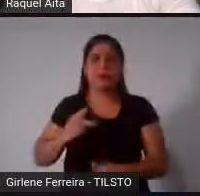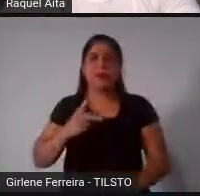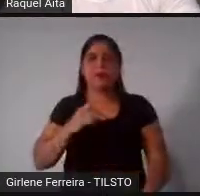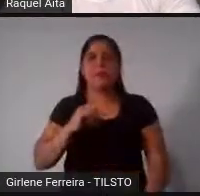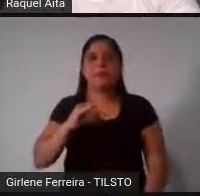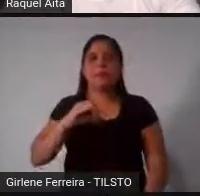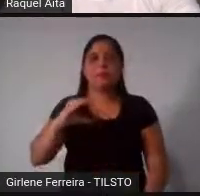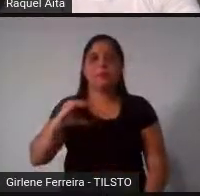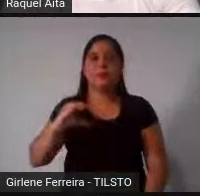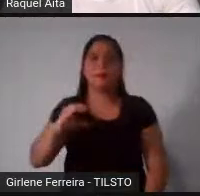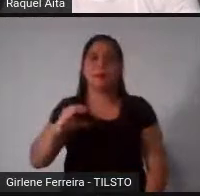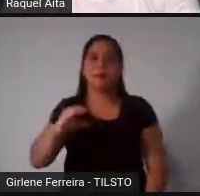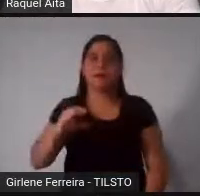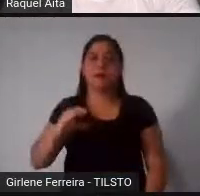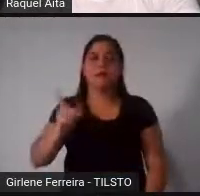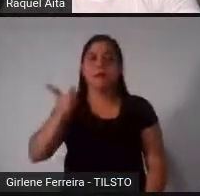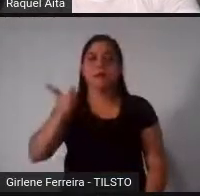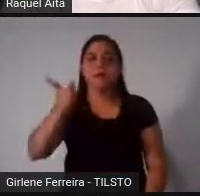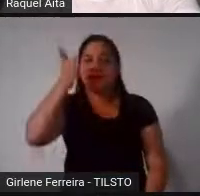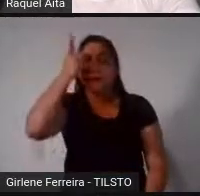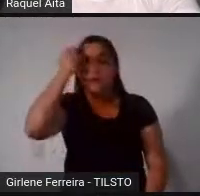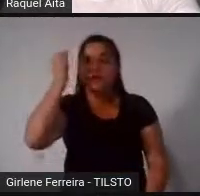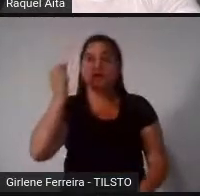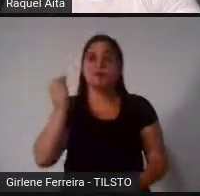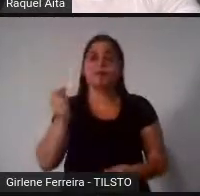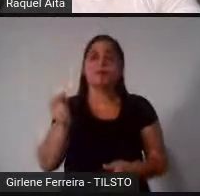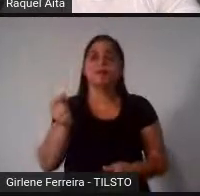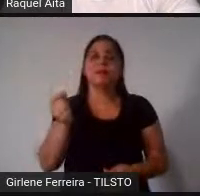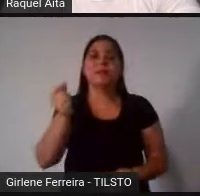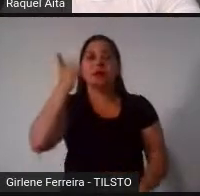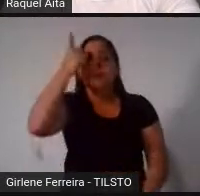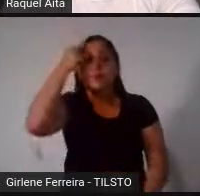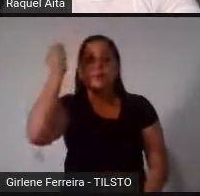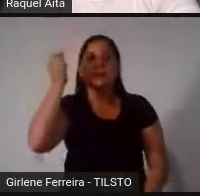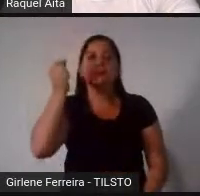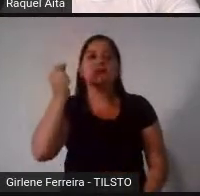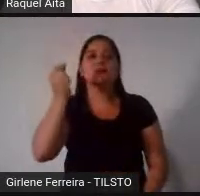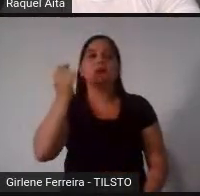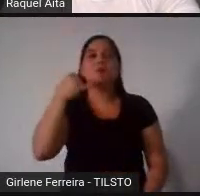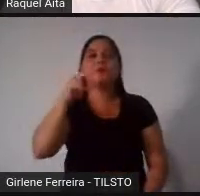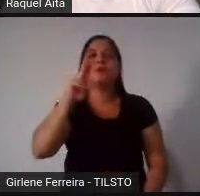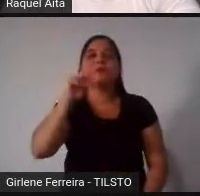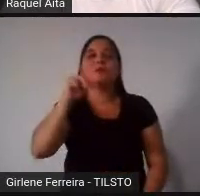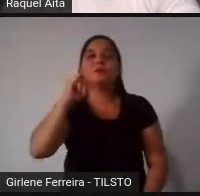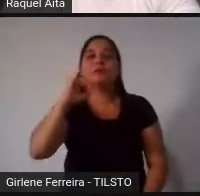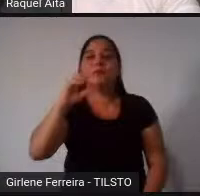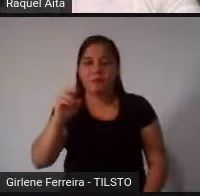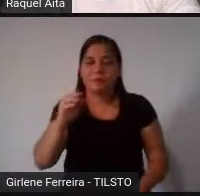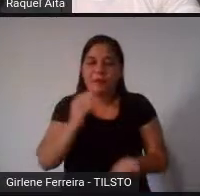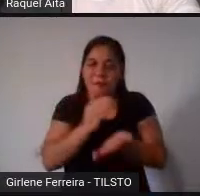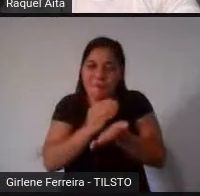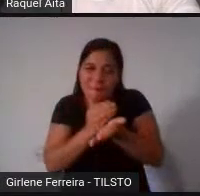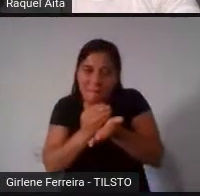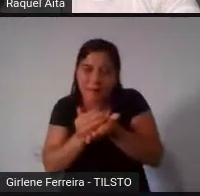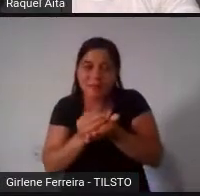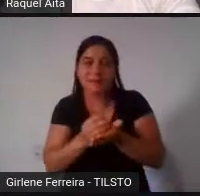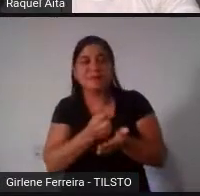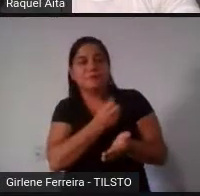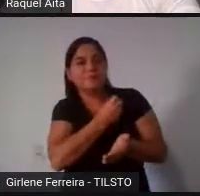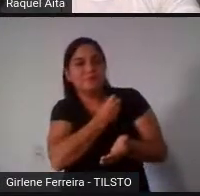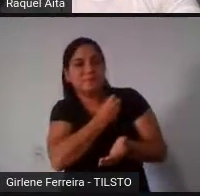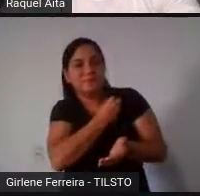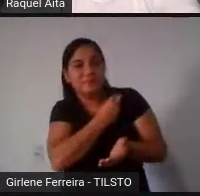científica, já PIC Júnior, que a gente chama, Programa de Iniciação Científica Júnior. Então, durante já o ensino médio, ela já vai